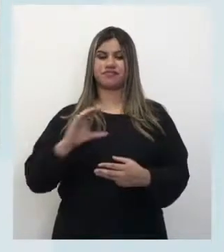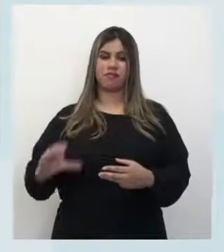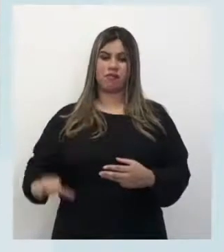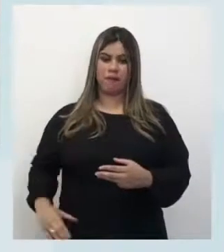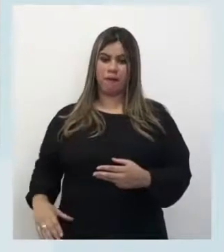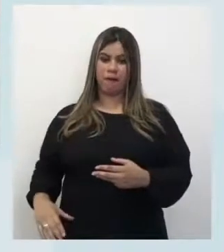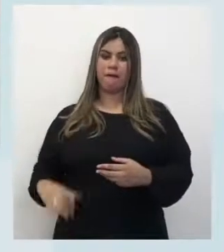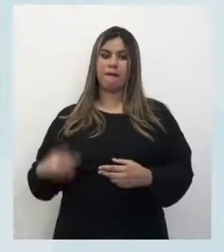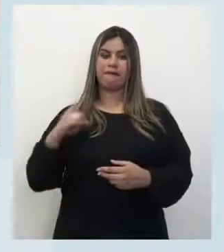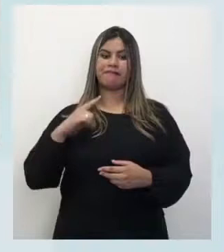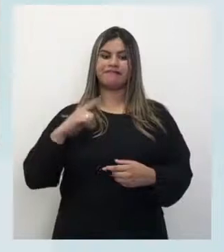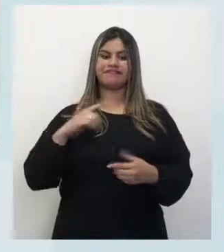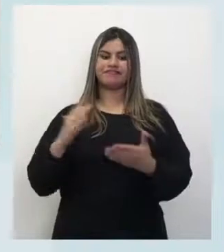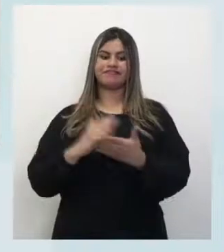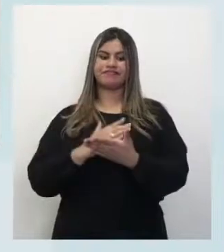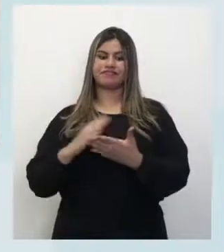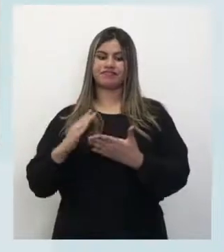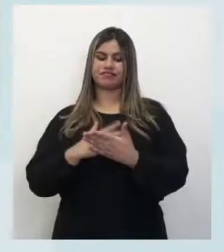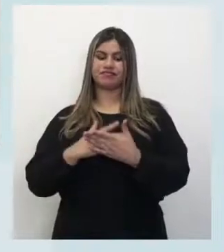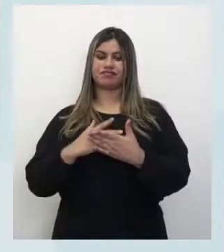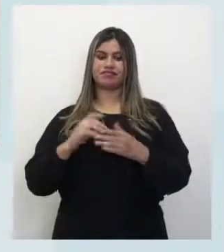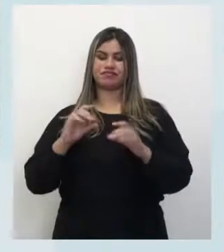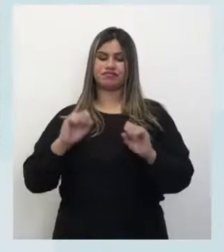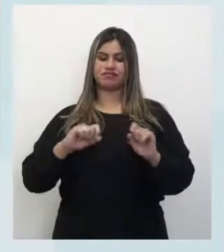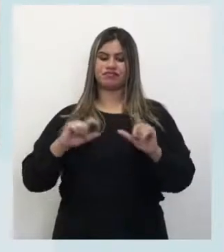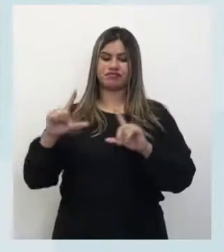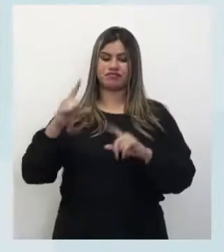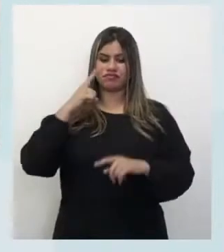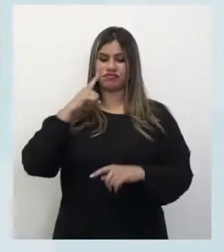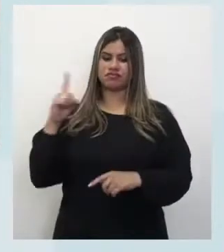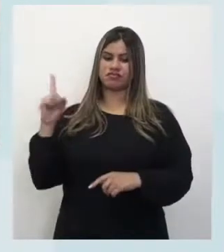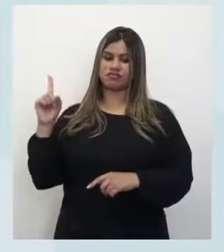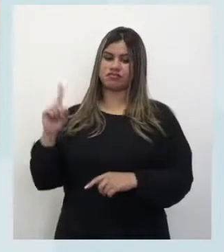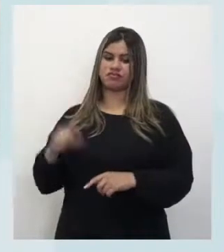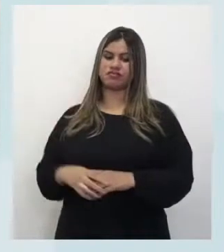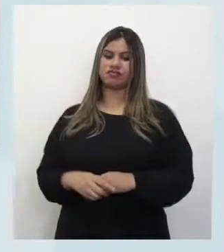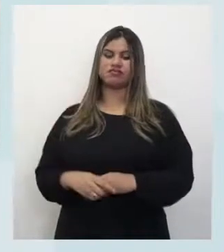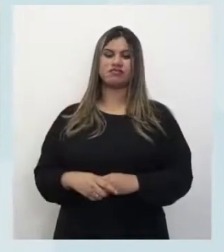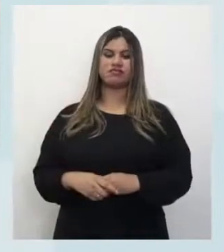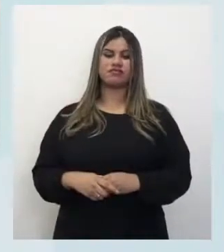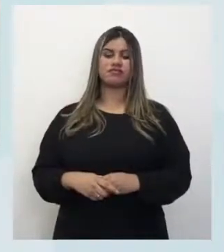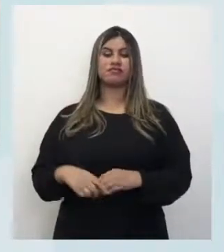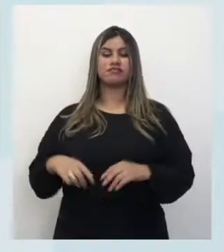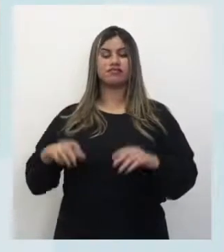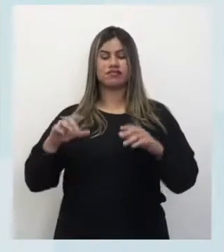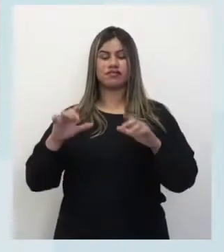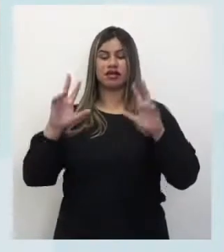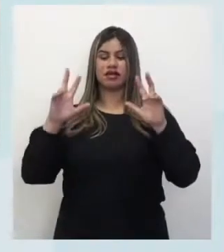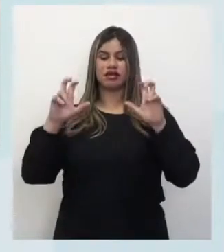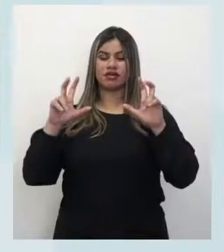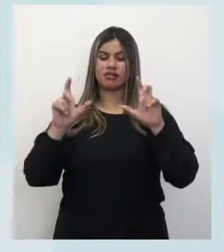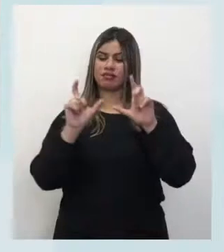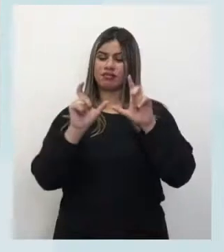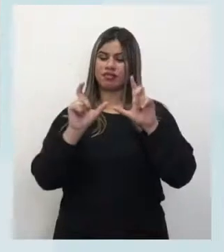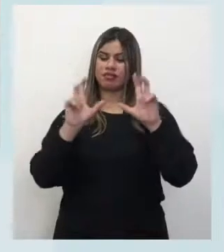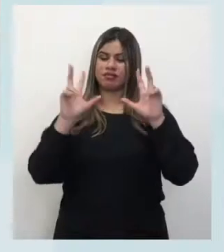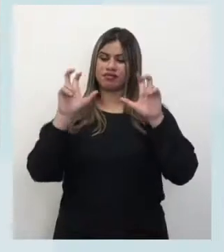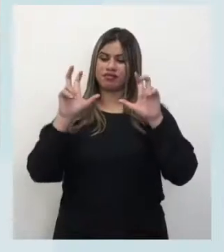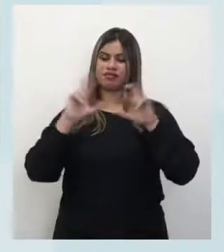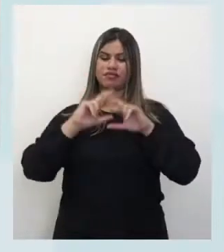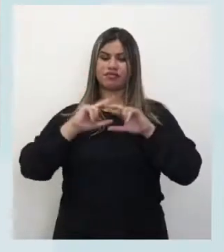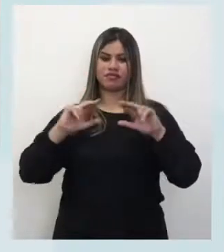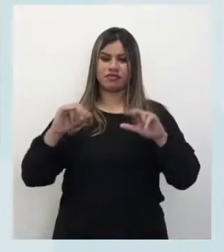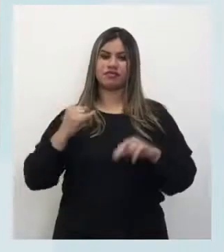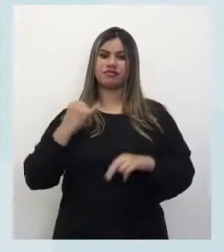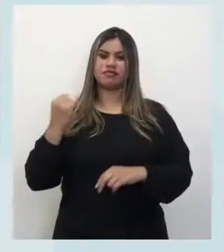algumas obras de destaque, eu coloco esses destaques sempre entre parênteses, gente, porque várias obras dele são importantes, né? A gente